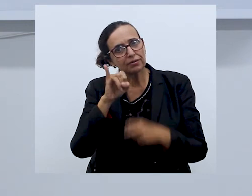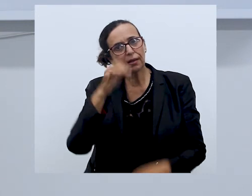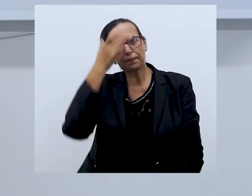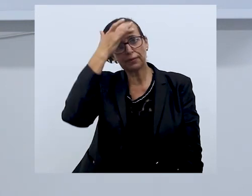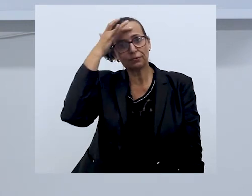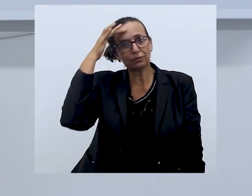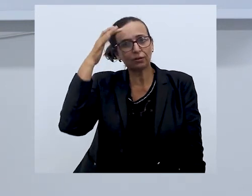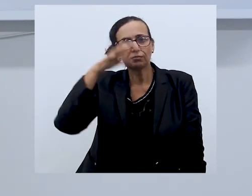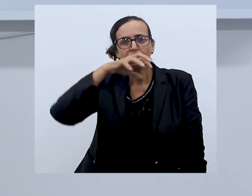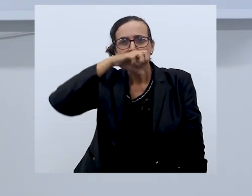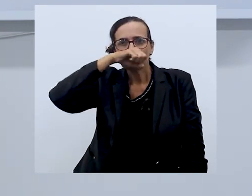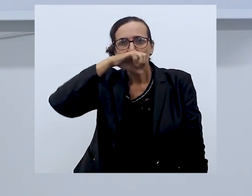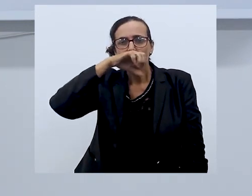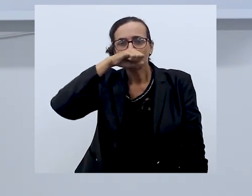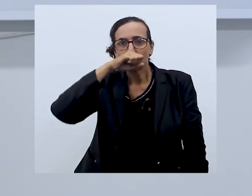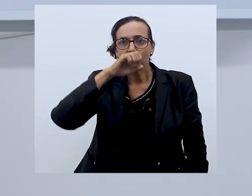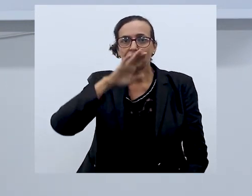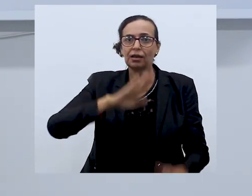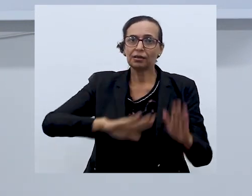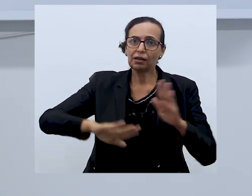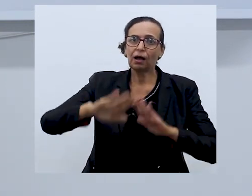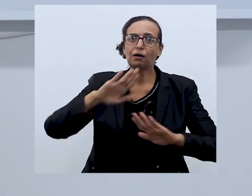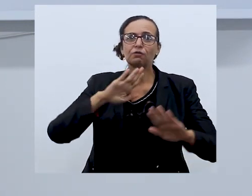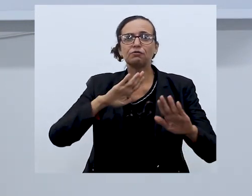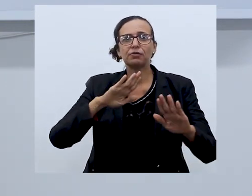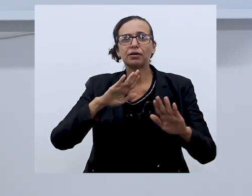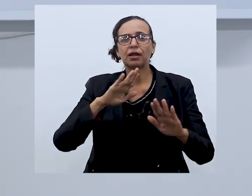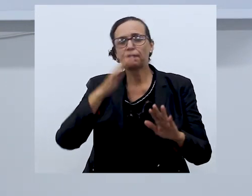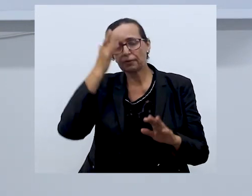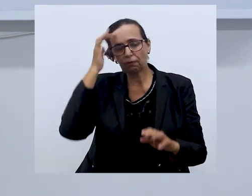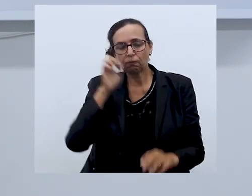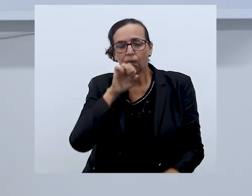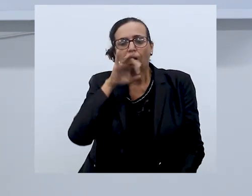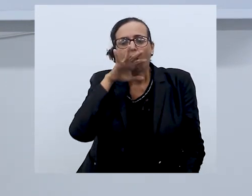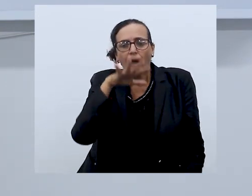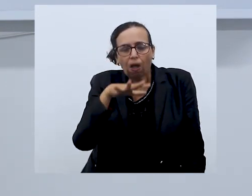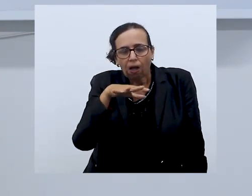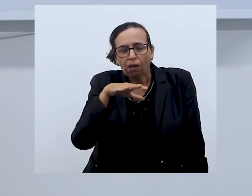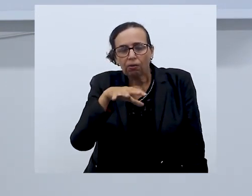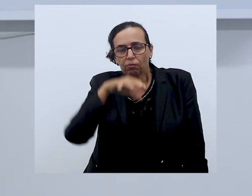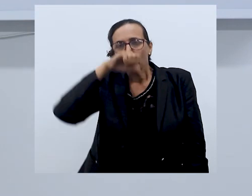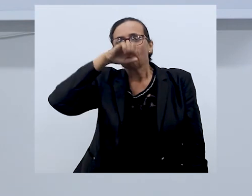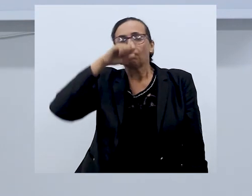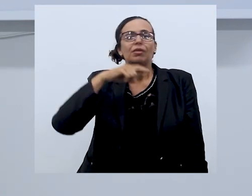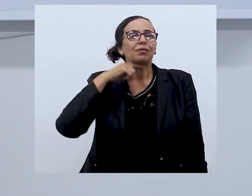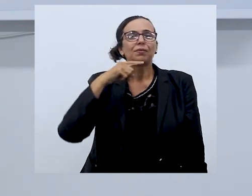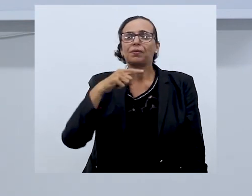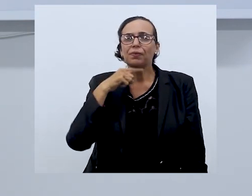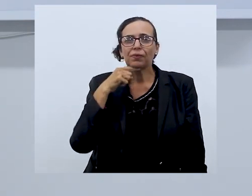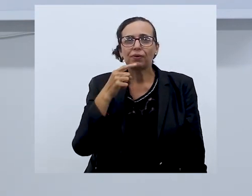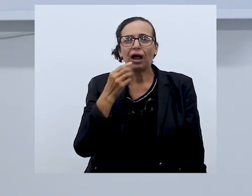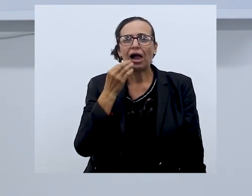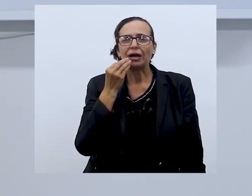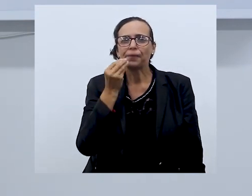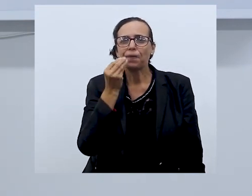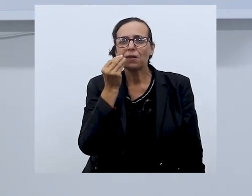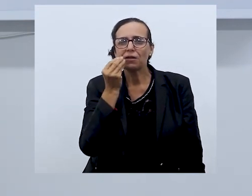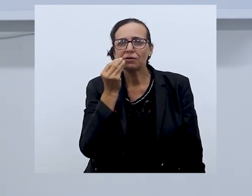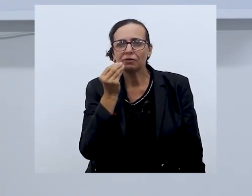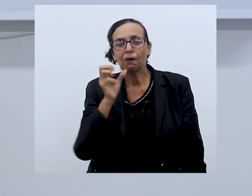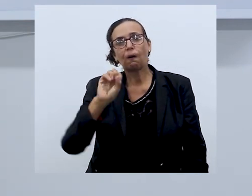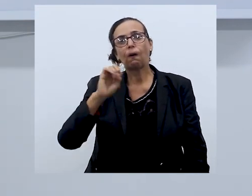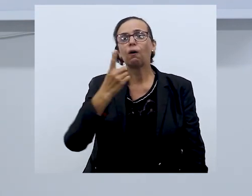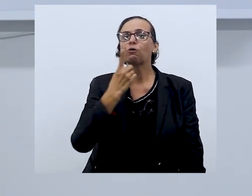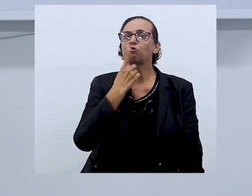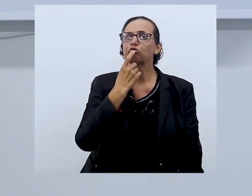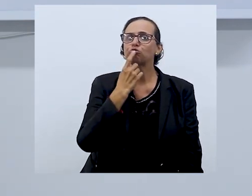pode estar obstruindo a passagem de ar, como por exemplo, vômito, a própria saliva, sangue, entre outros. Para